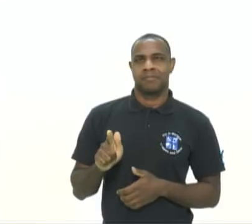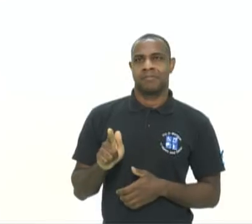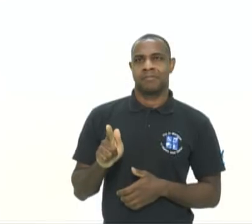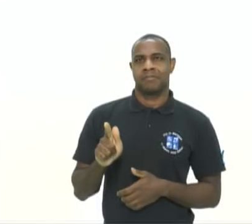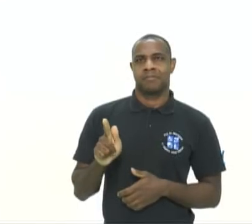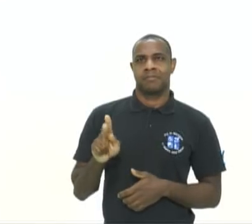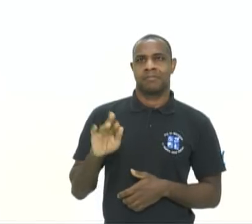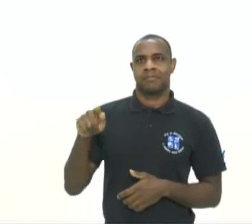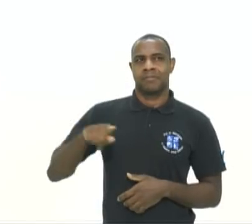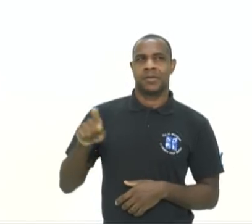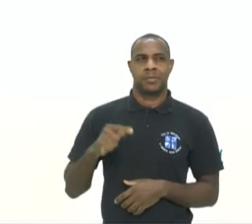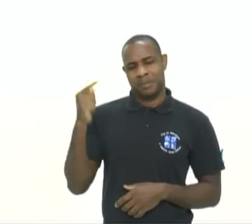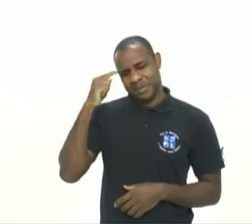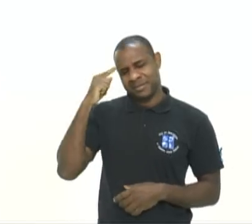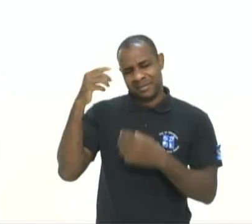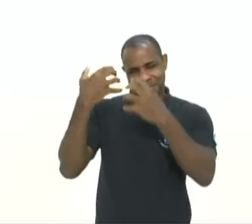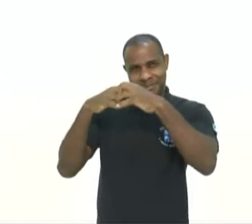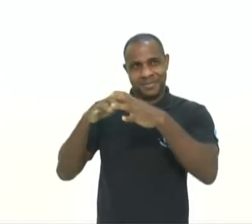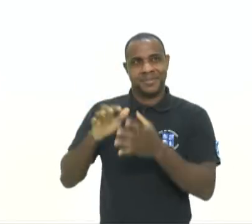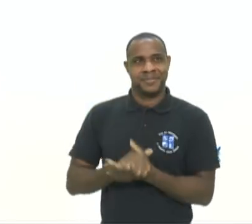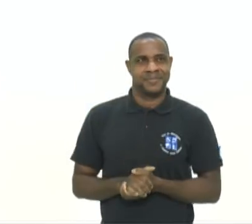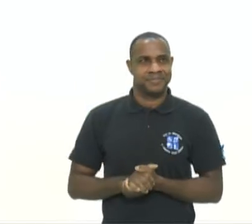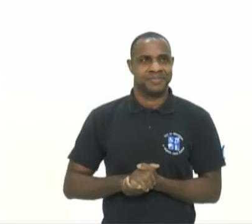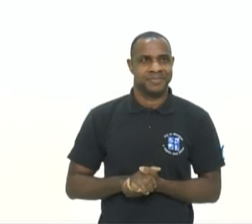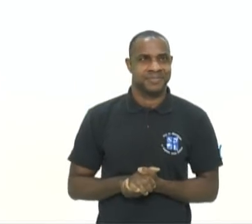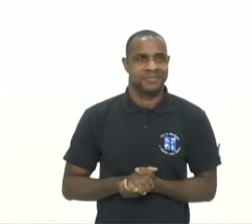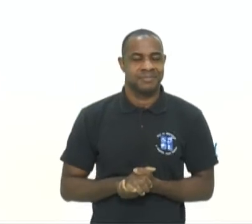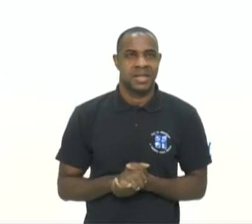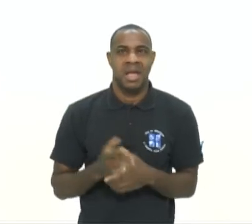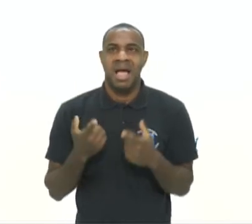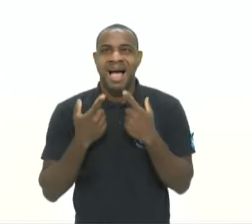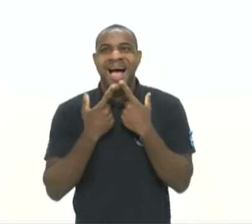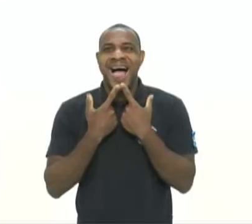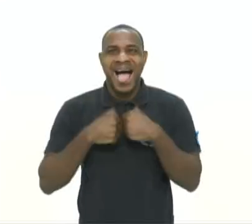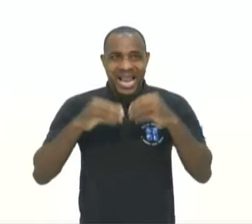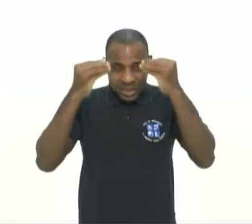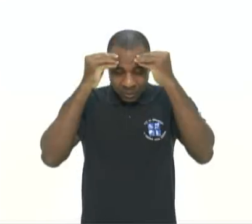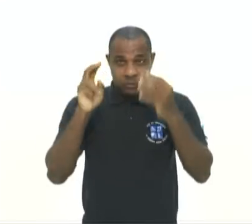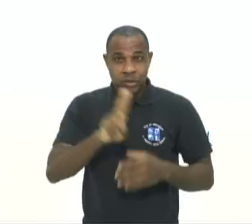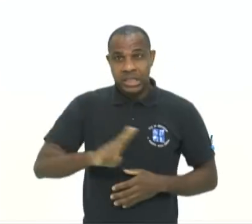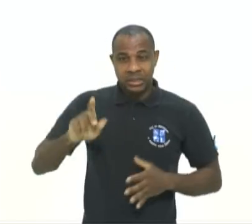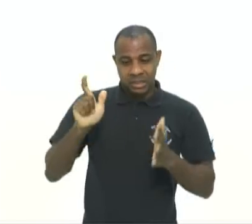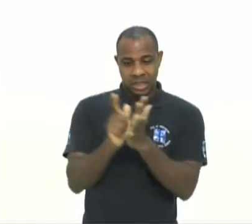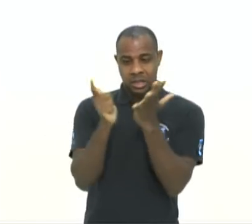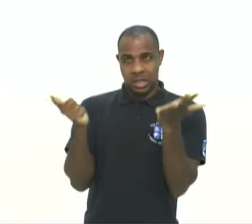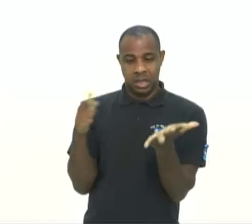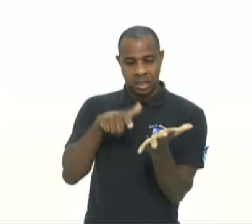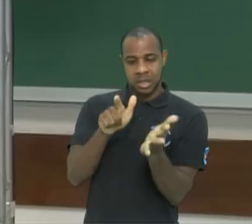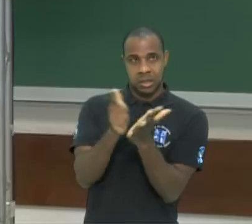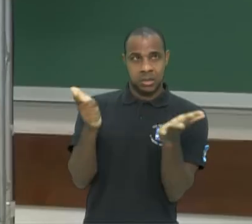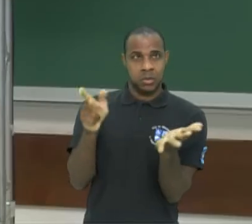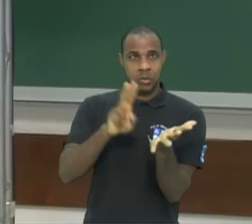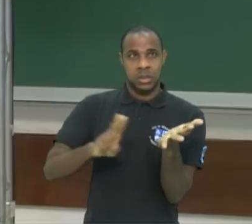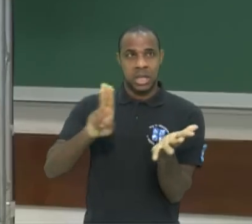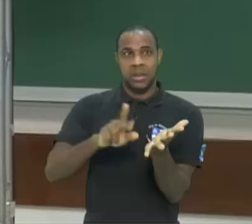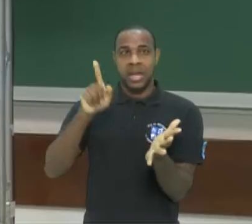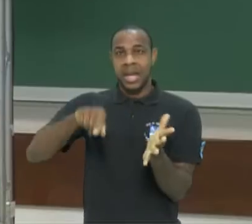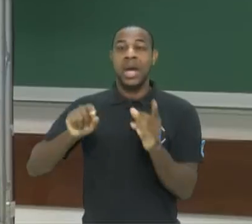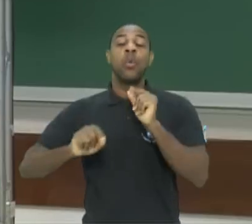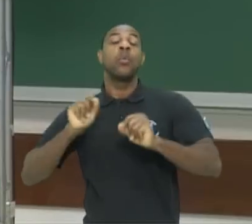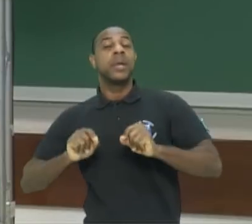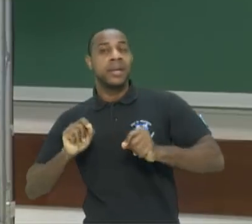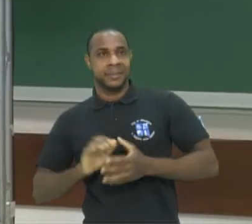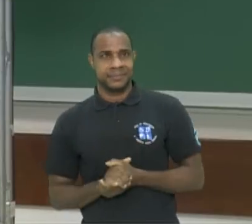Vamos pensar um pouquinho, vamos lá para o quiz? A linguagem utilizada em um jornal impresso é, ora, a professora Tânia